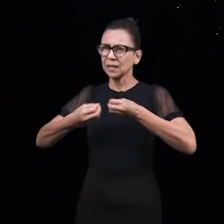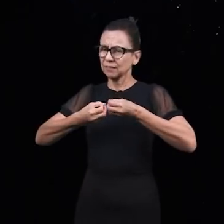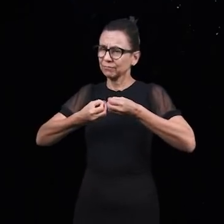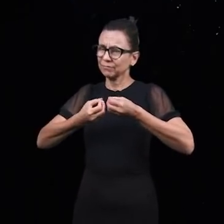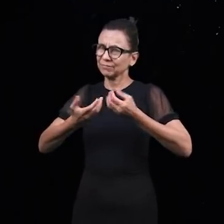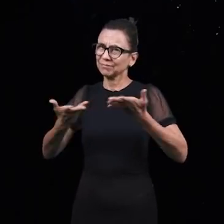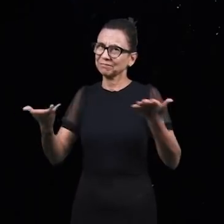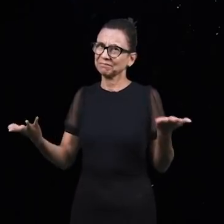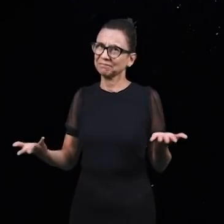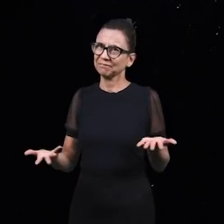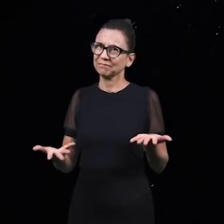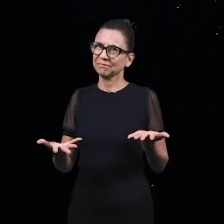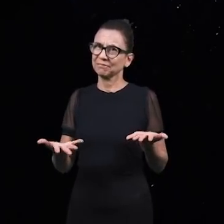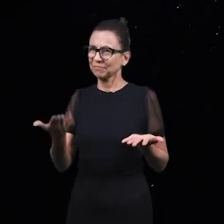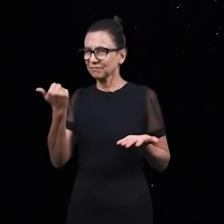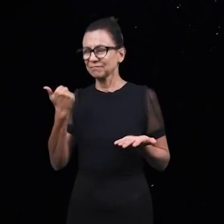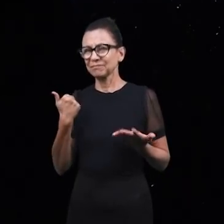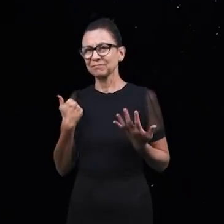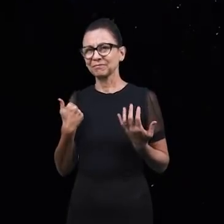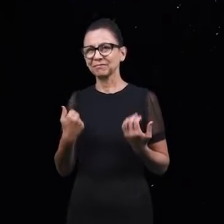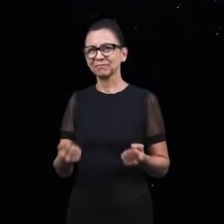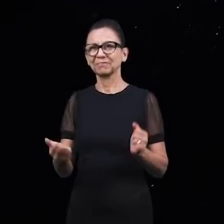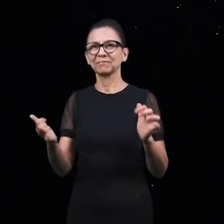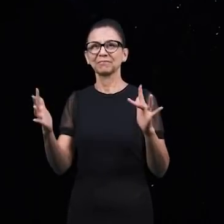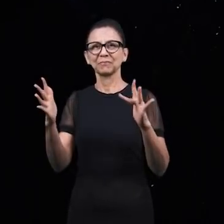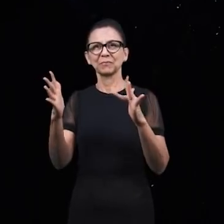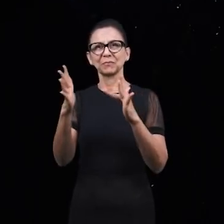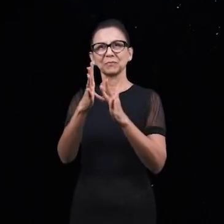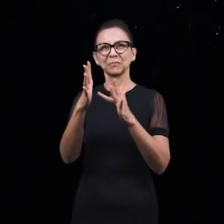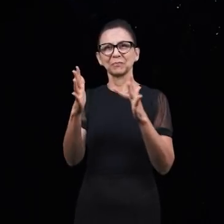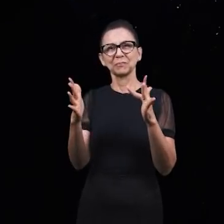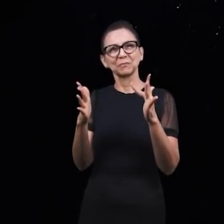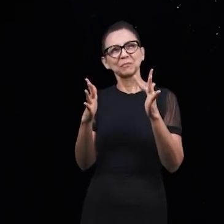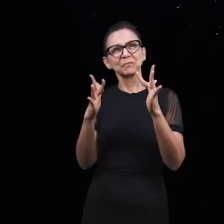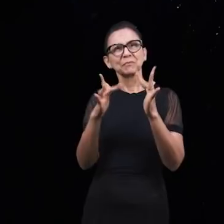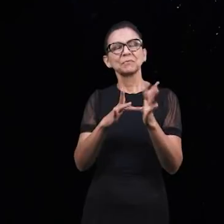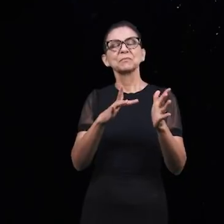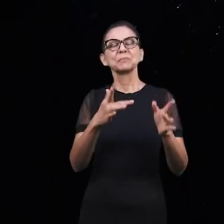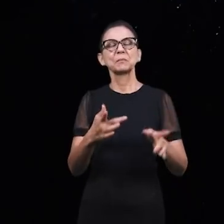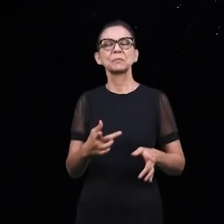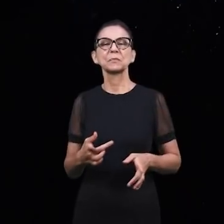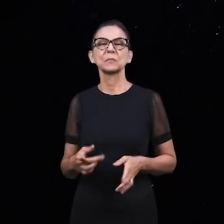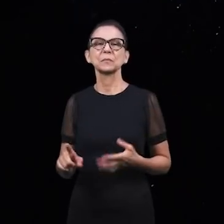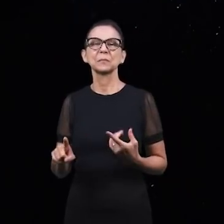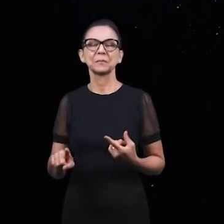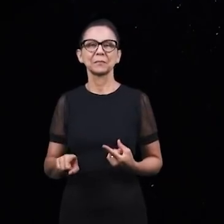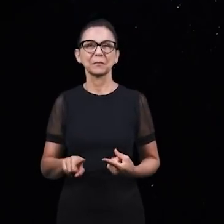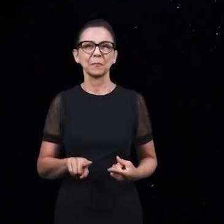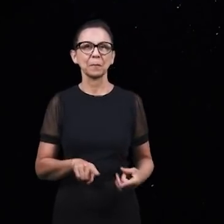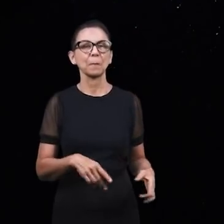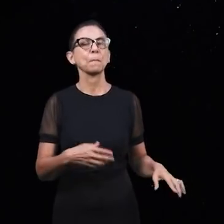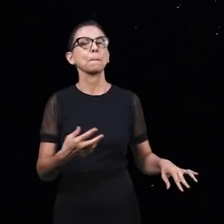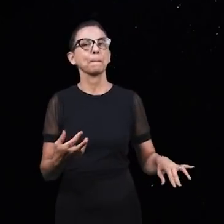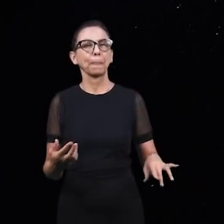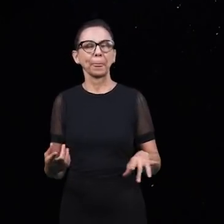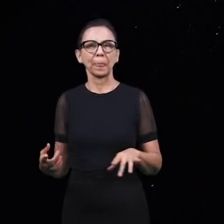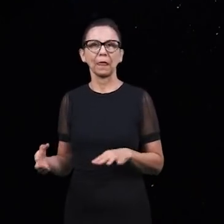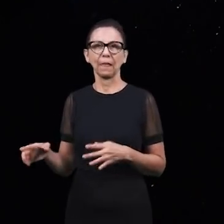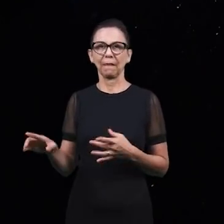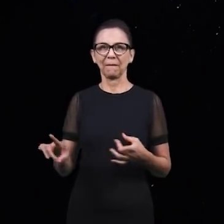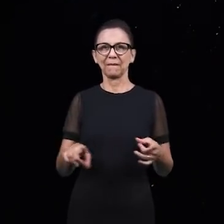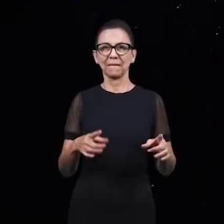salvar, vida te dar, venha Jesus.